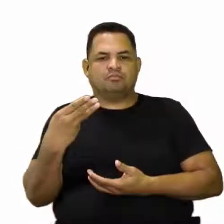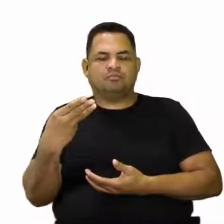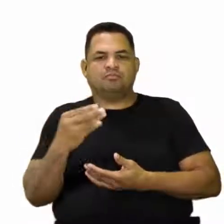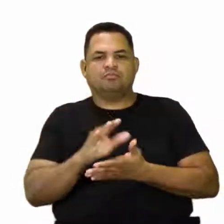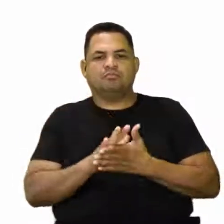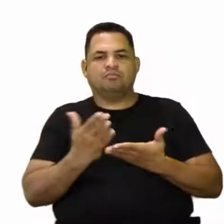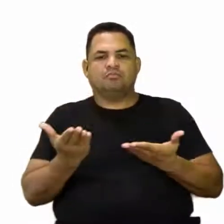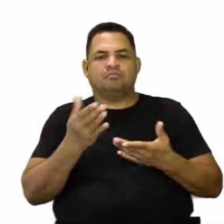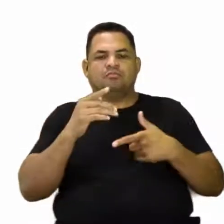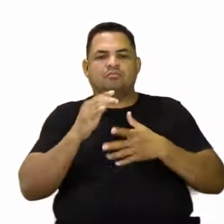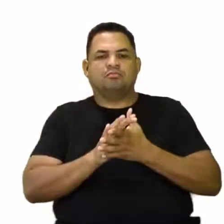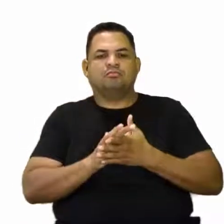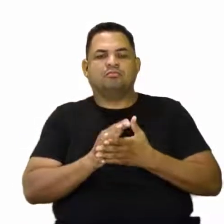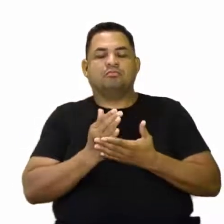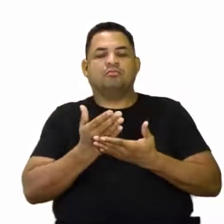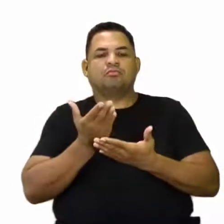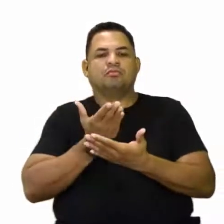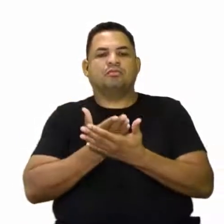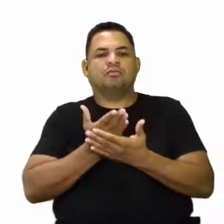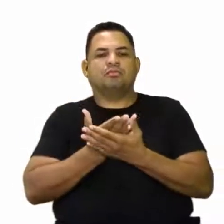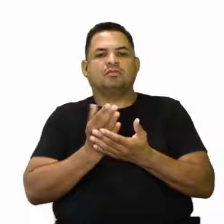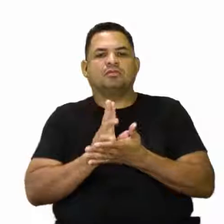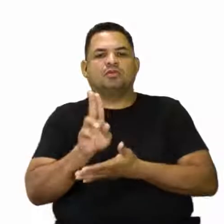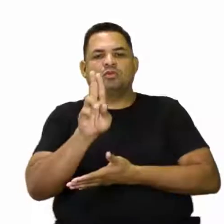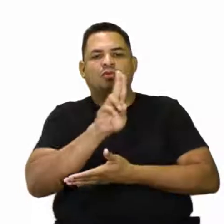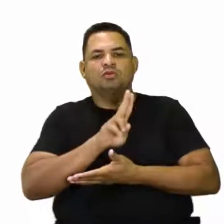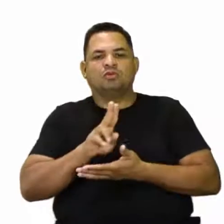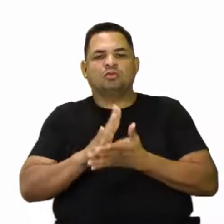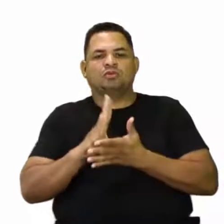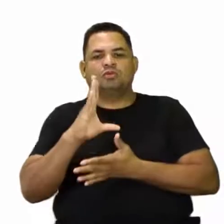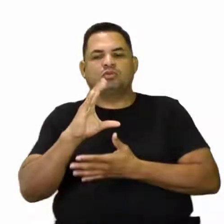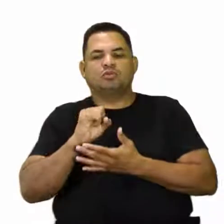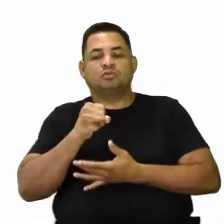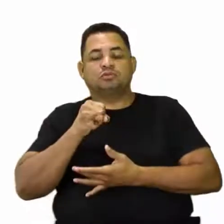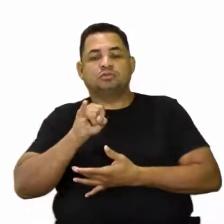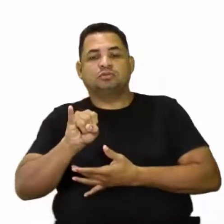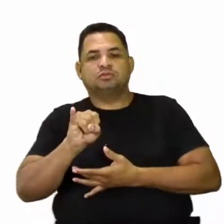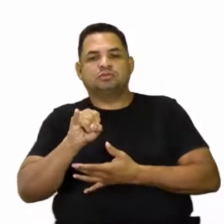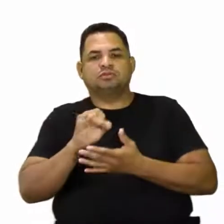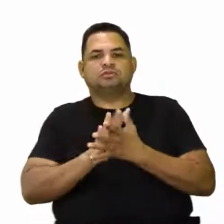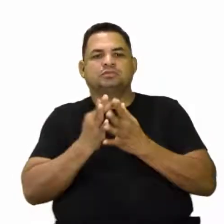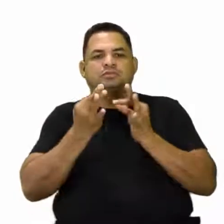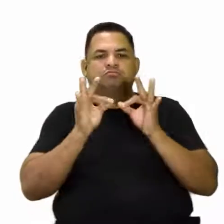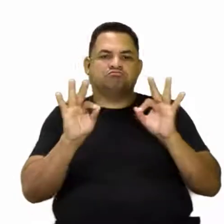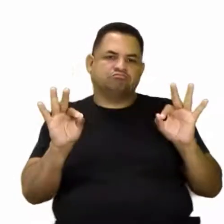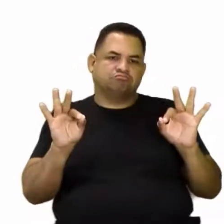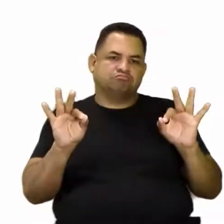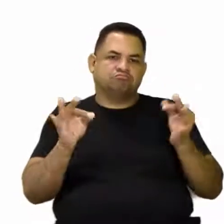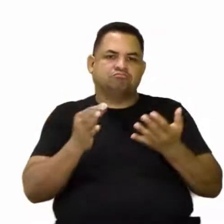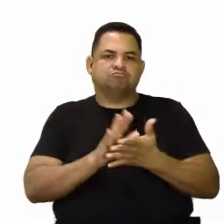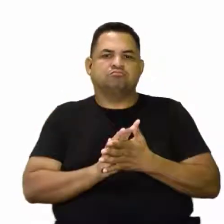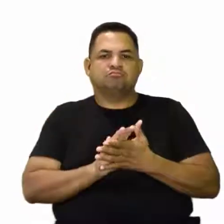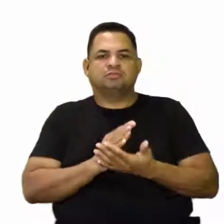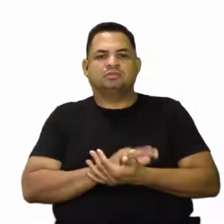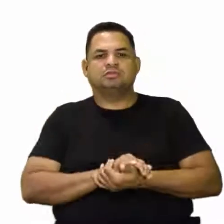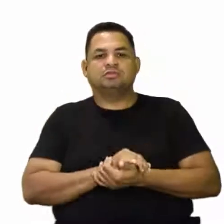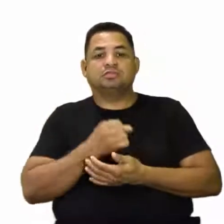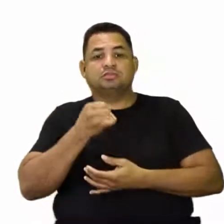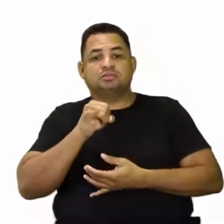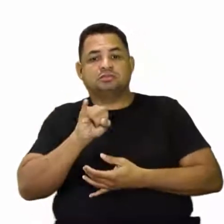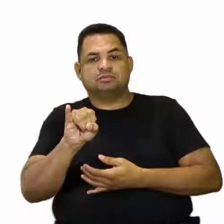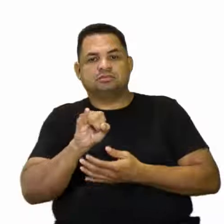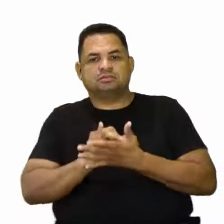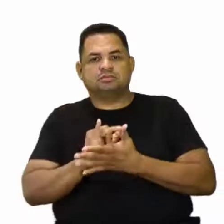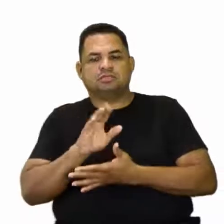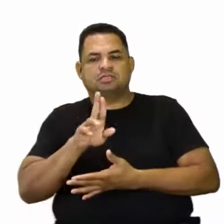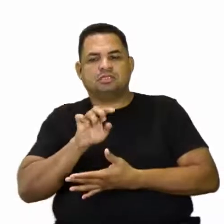nós vamos trabalhar o uso do condicional. Então, nós vamos ver o condicional simples, regular, e o